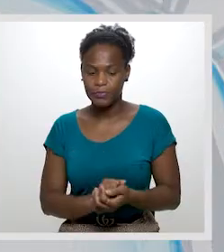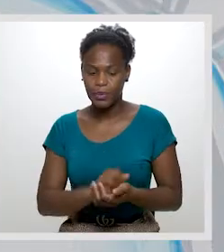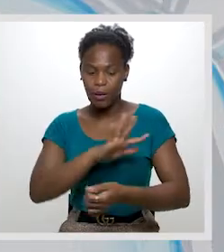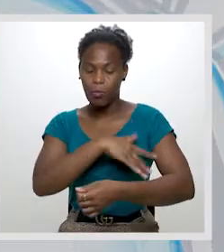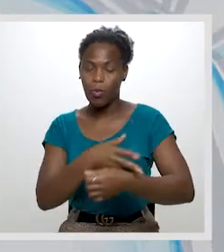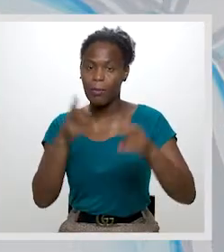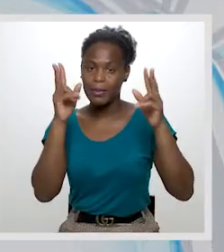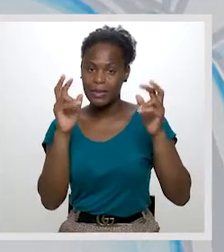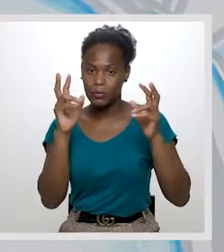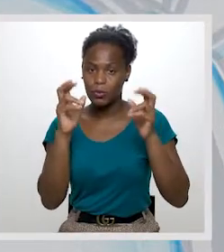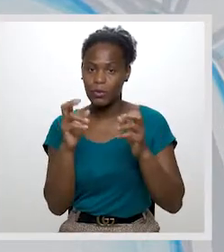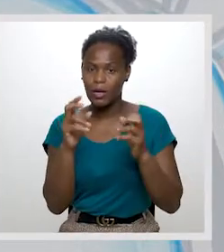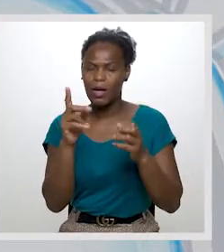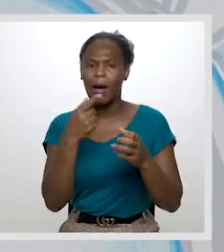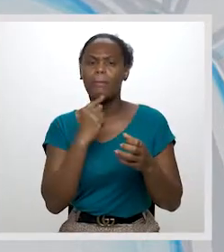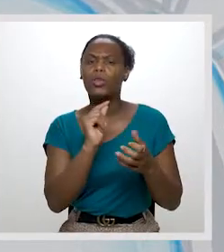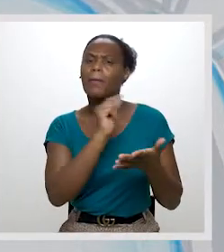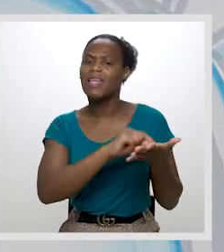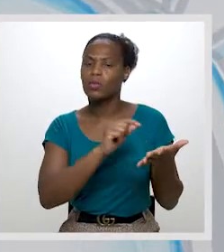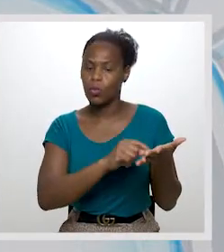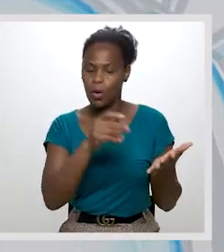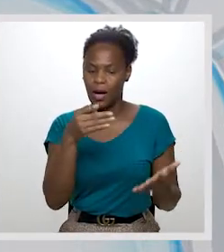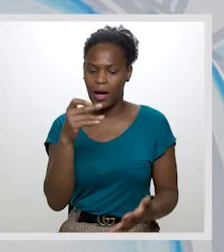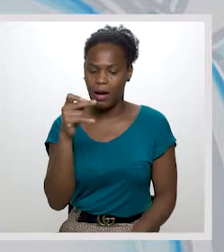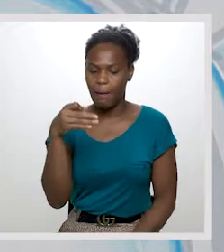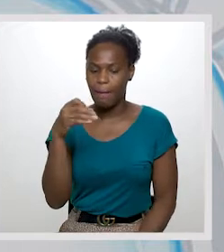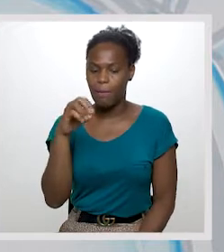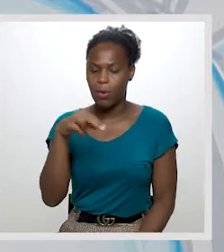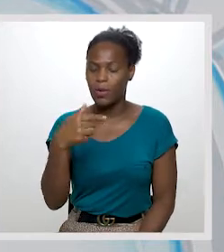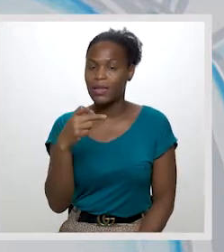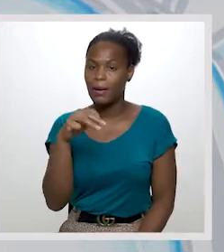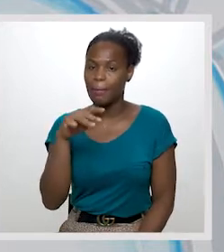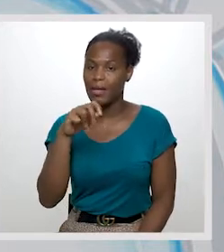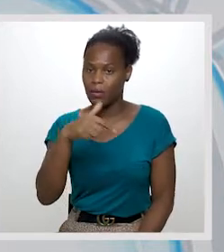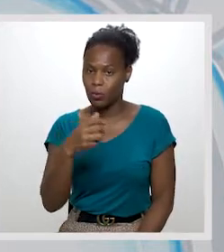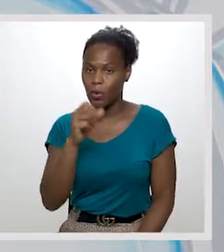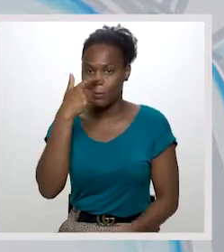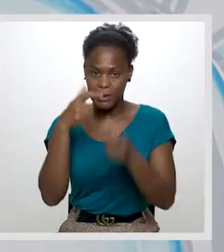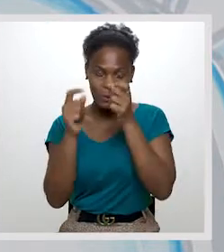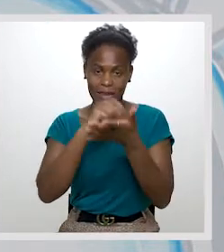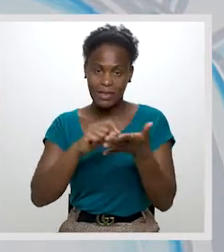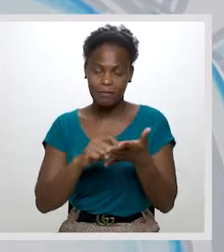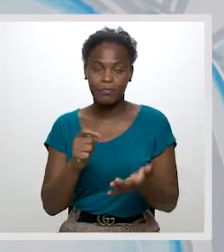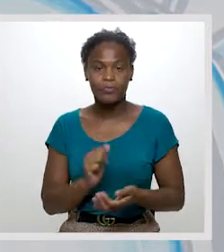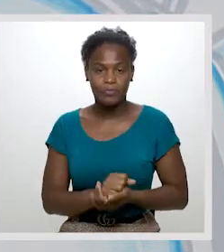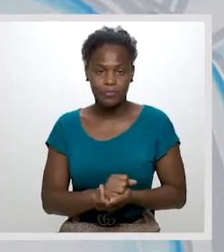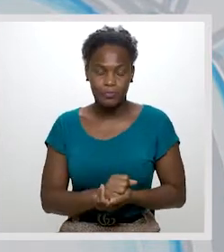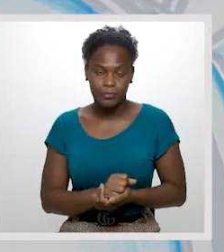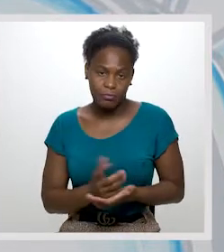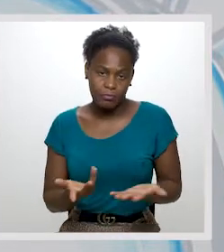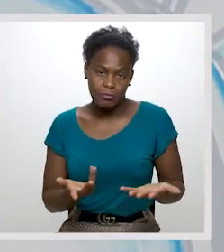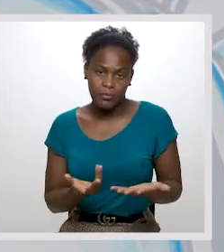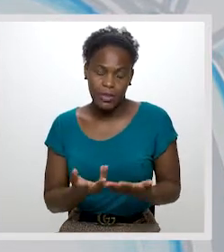O poema intitula-se Apontamento, como já foi referido do autor Fernando Pessoa.